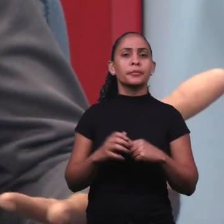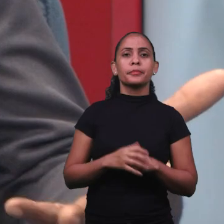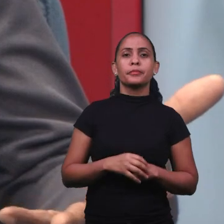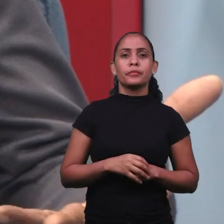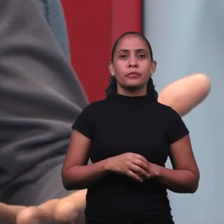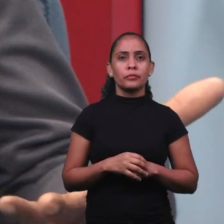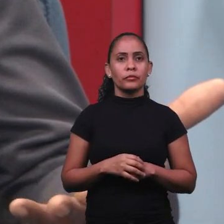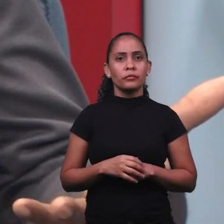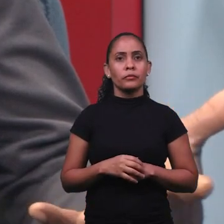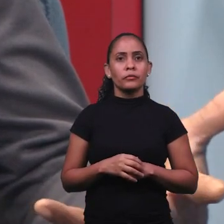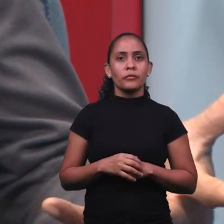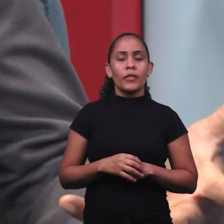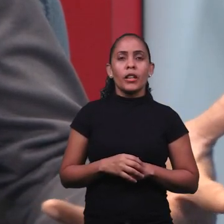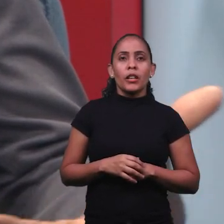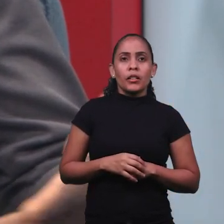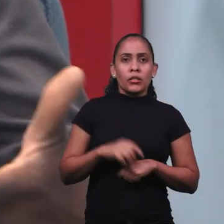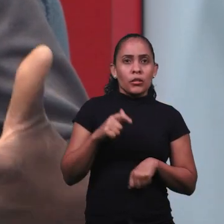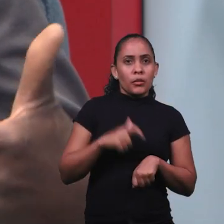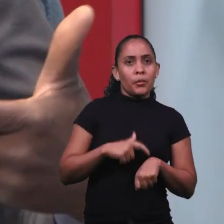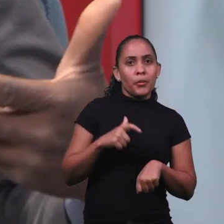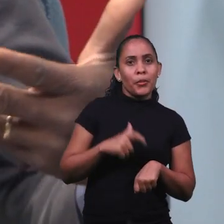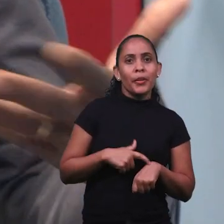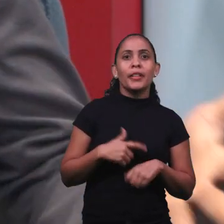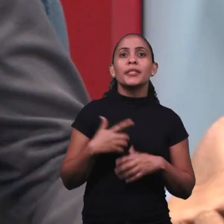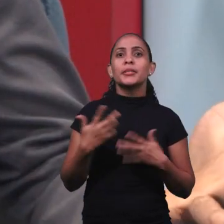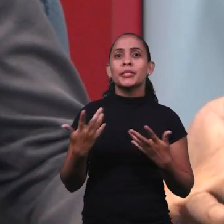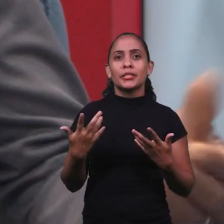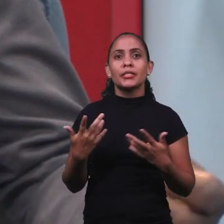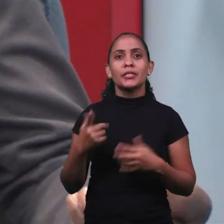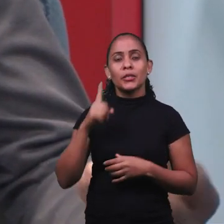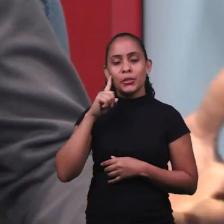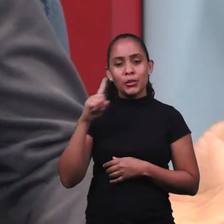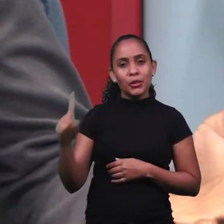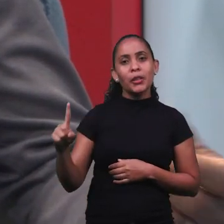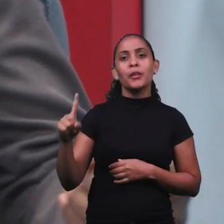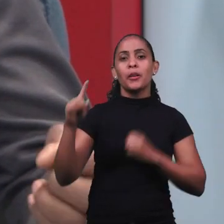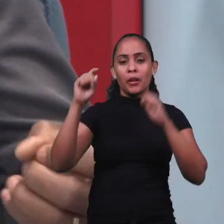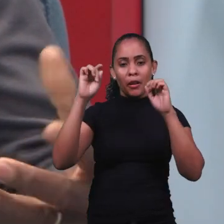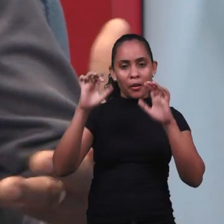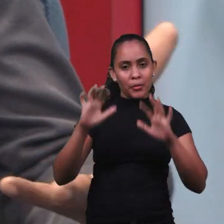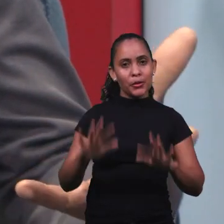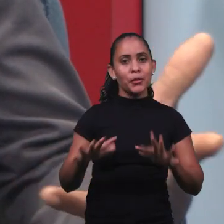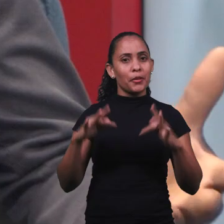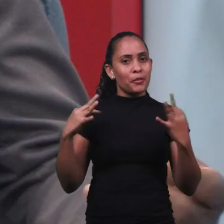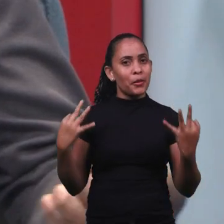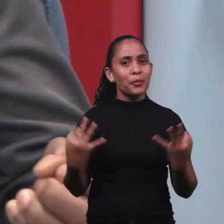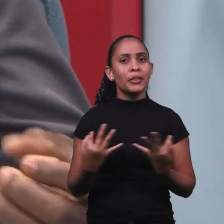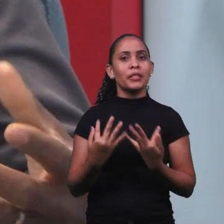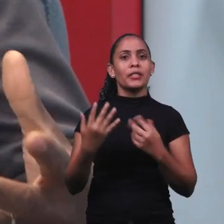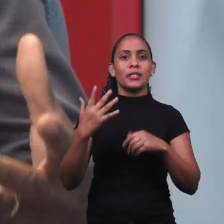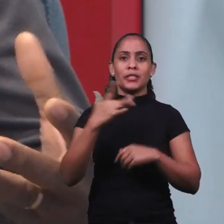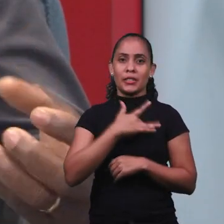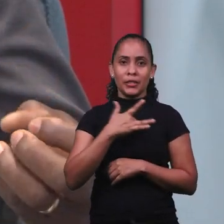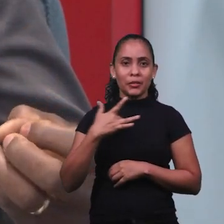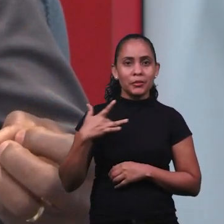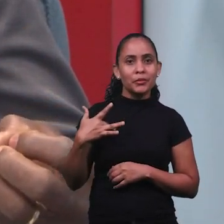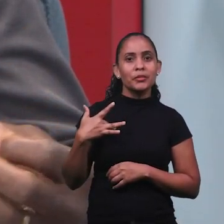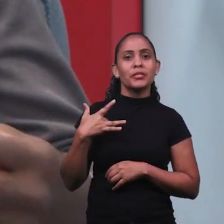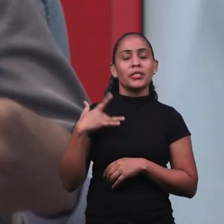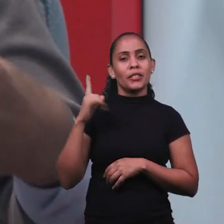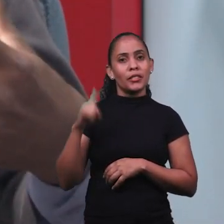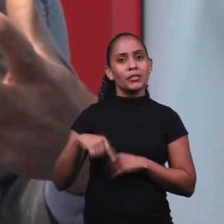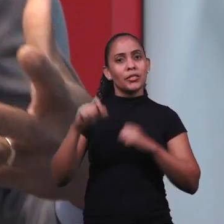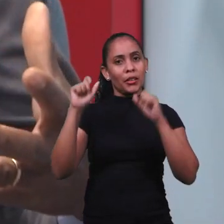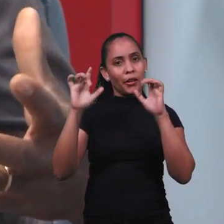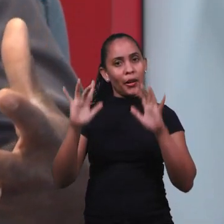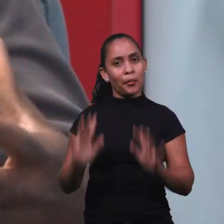de situações que o Senhor deu a solução no lar, na saúde. E essa é a bênção,